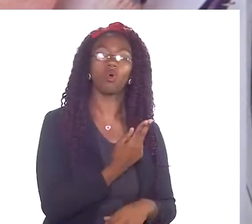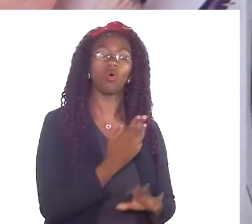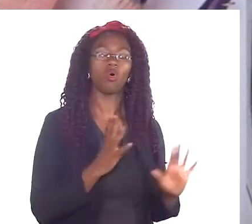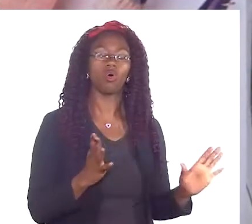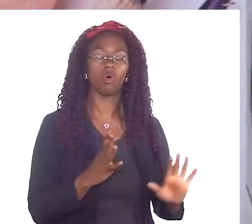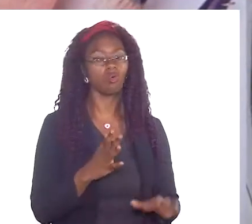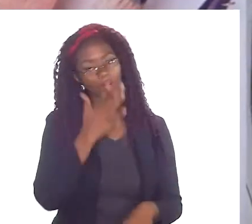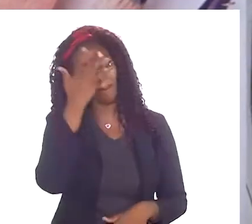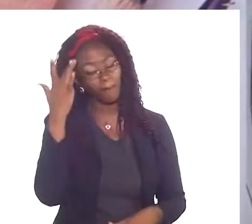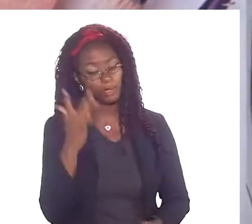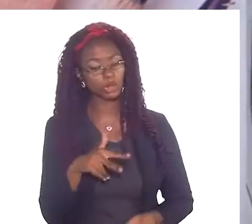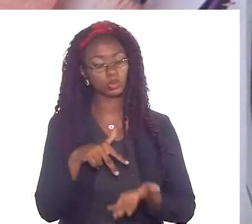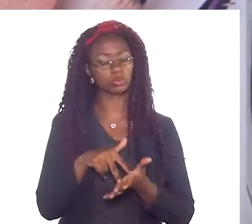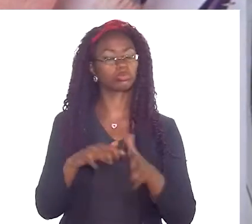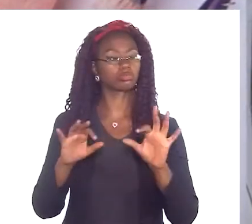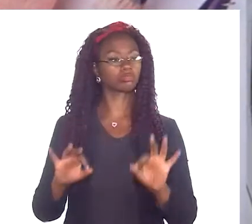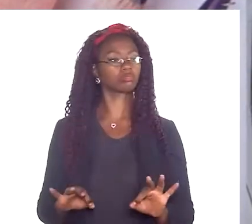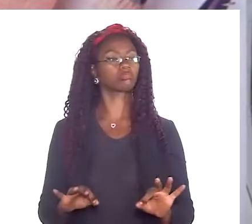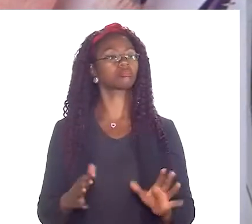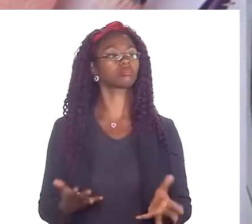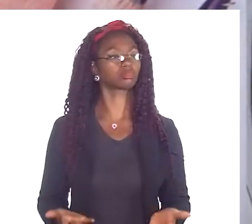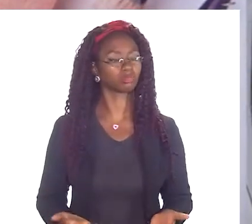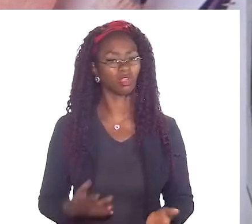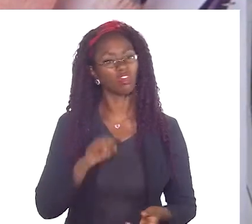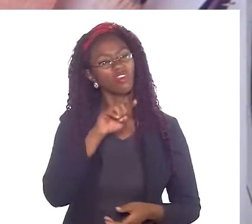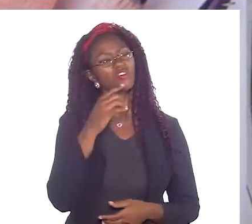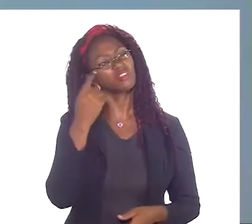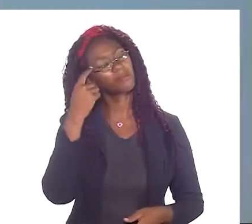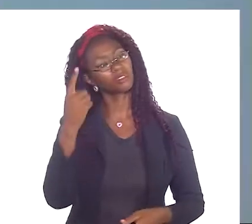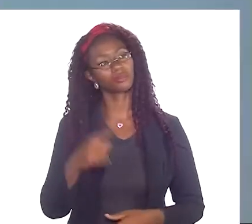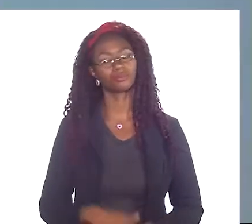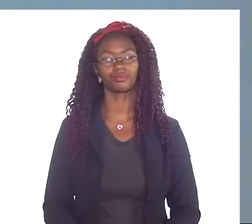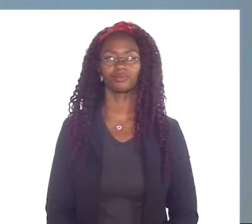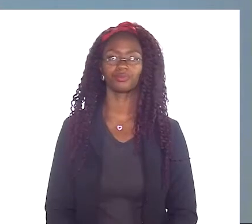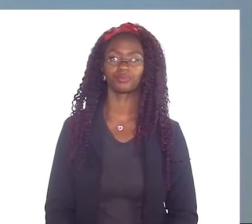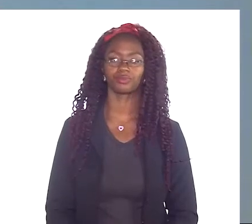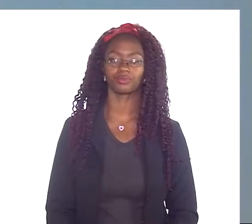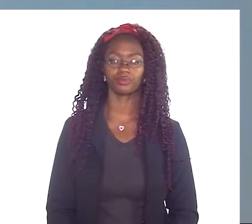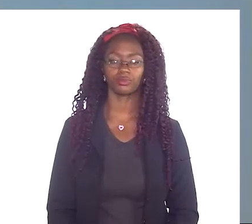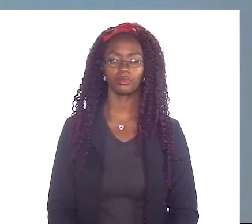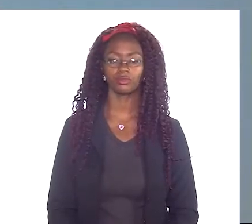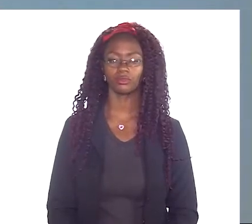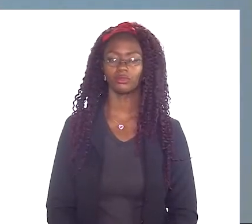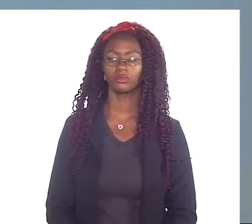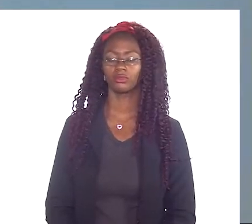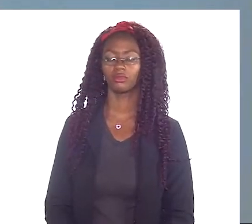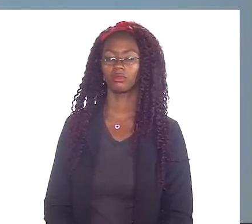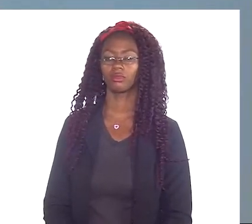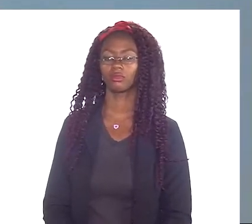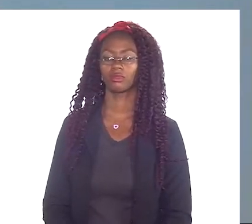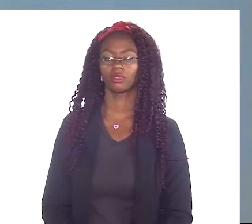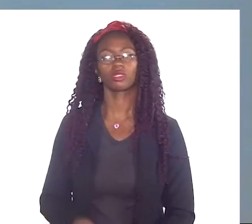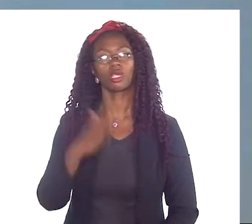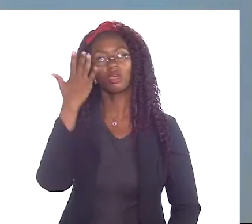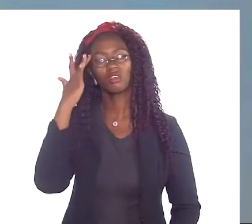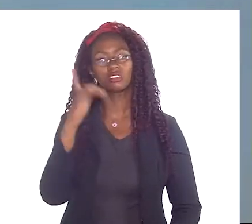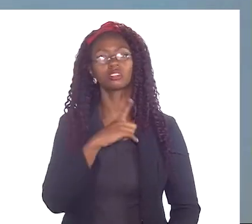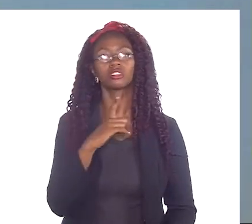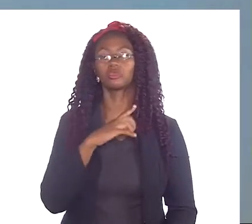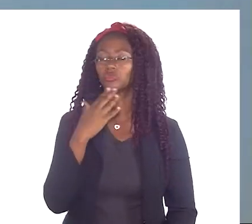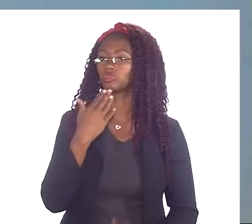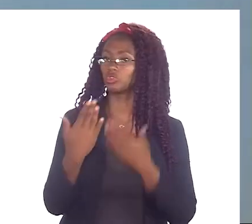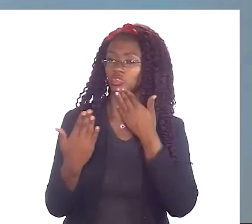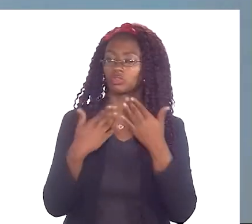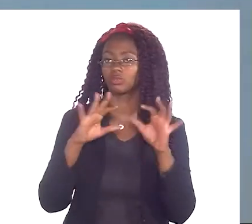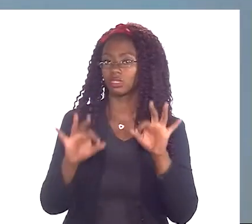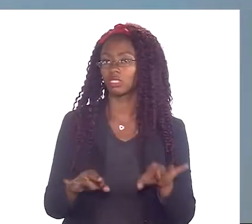que realmente está ali se posicionando? Qual é a tua ideia a respeito disso? Não, eu penso que tem a forma adequada, né?